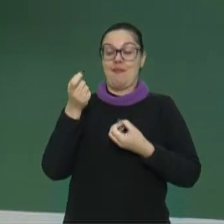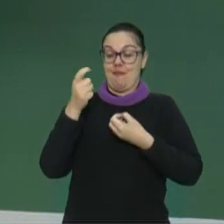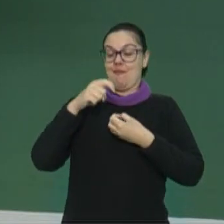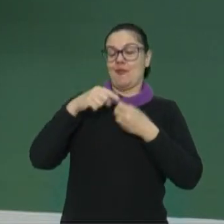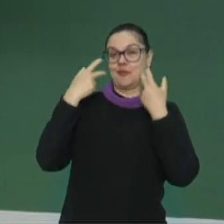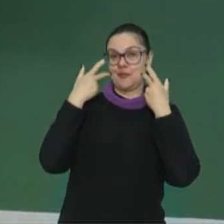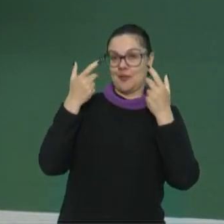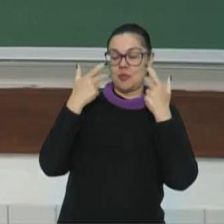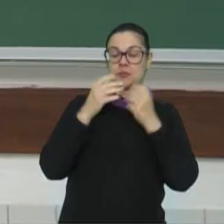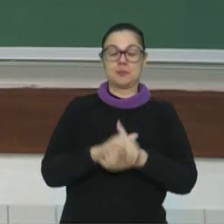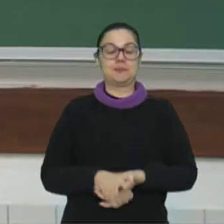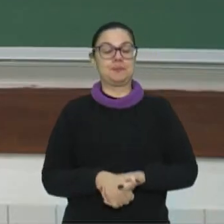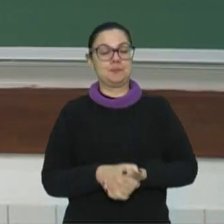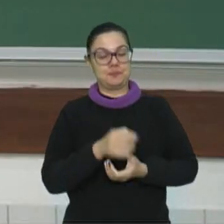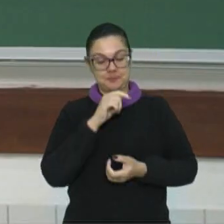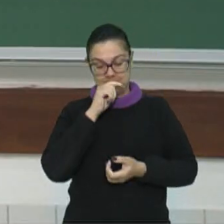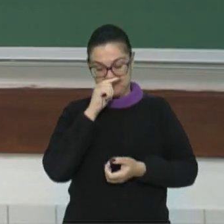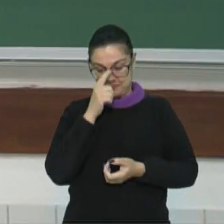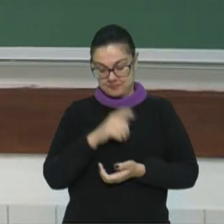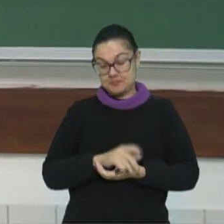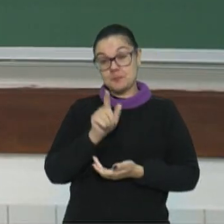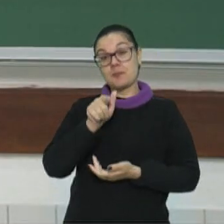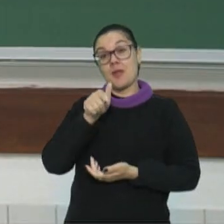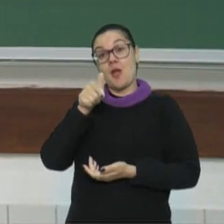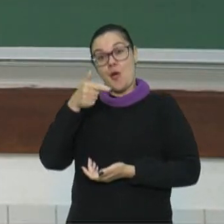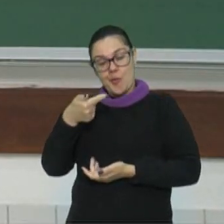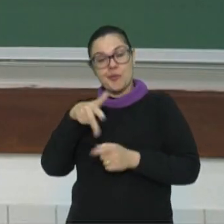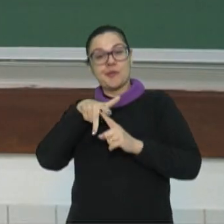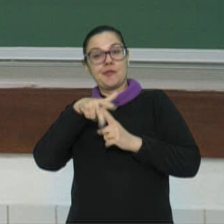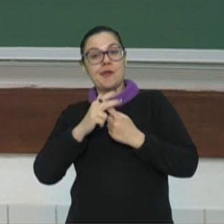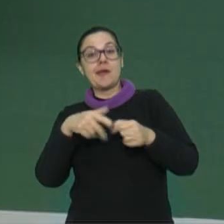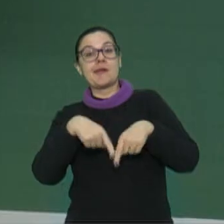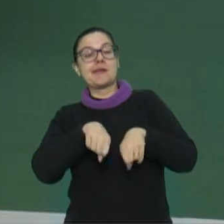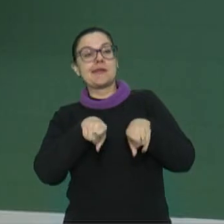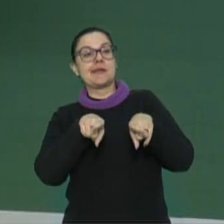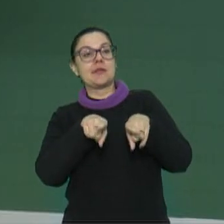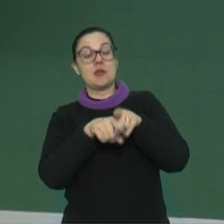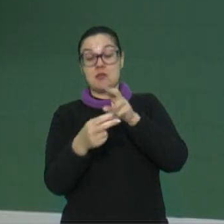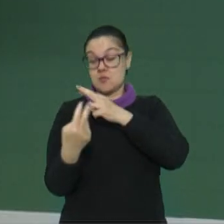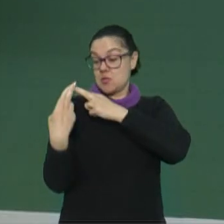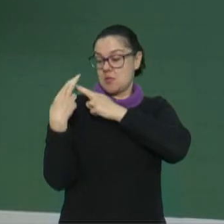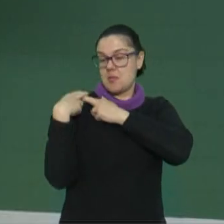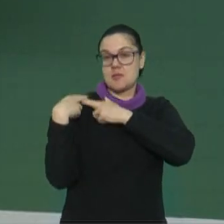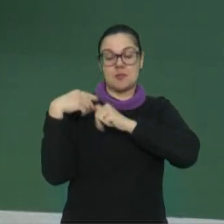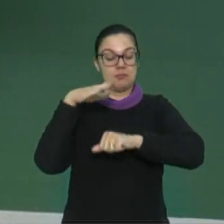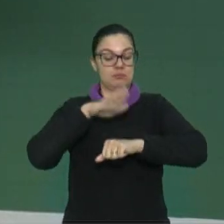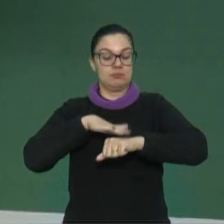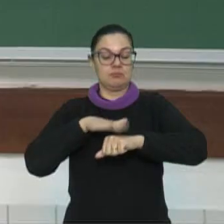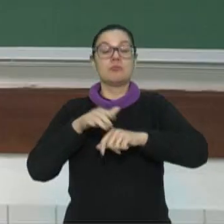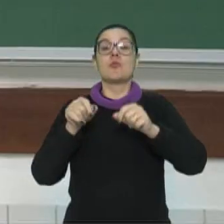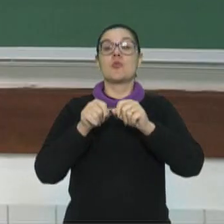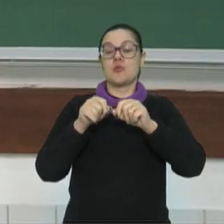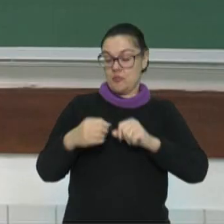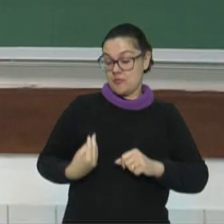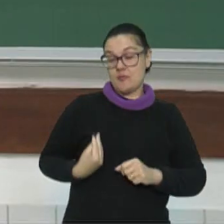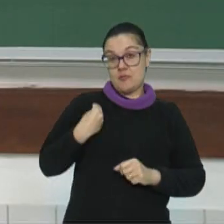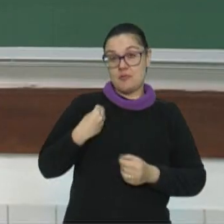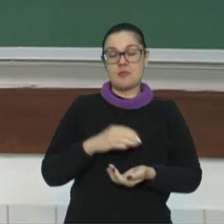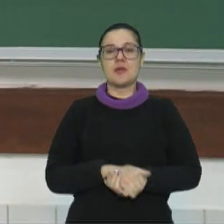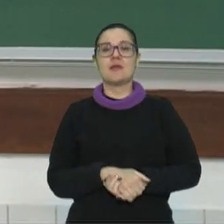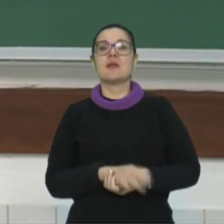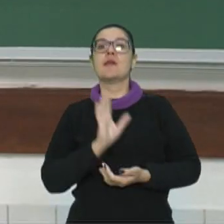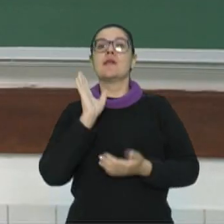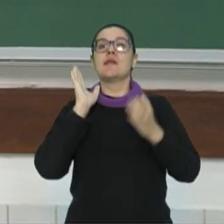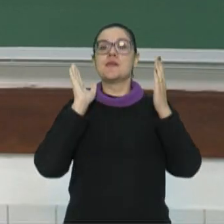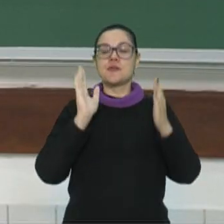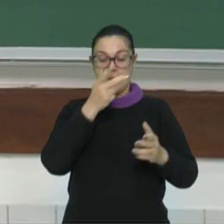né? E aí um outro que ela traz, uma outra ferramenta, se responsabilizar pela sua própria vida. A gente